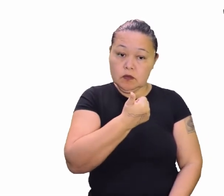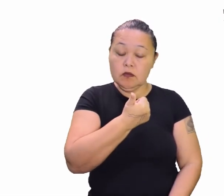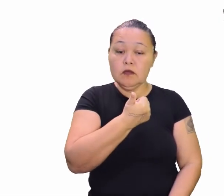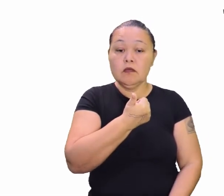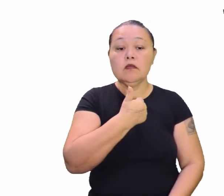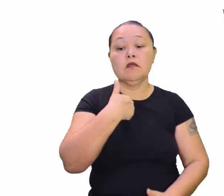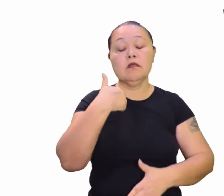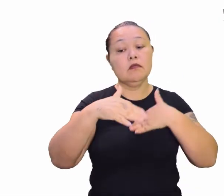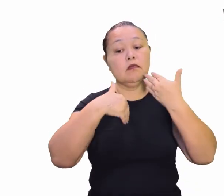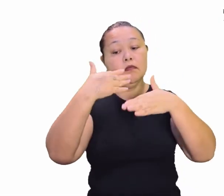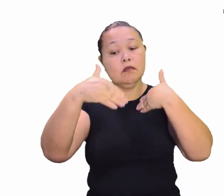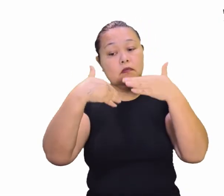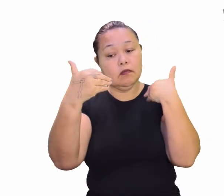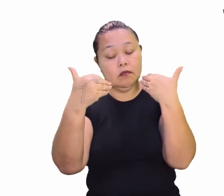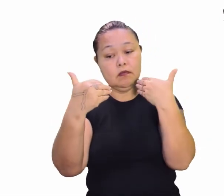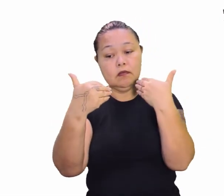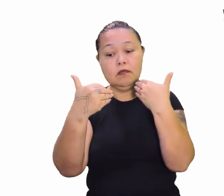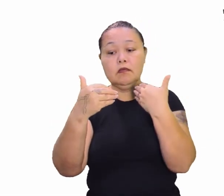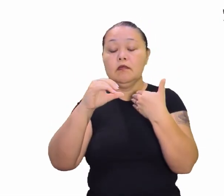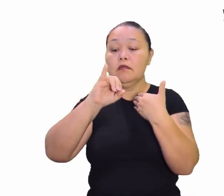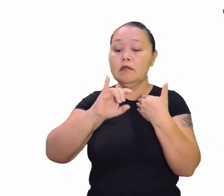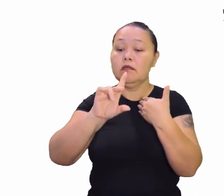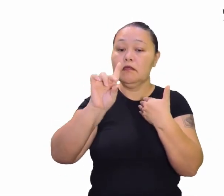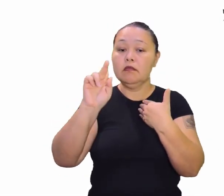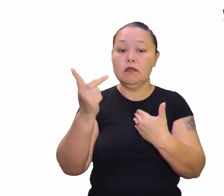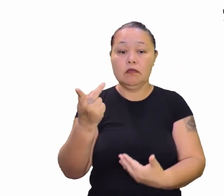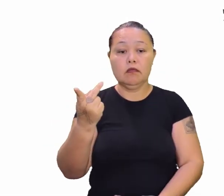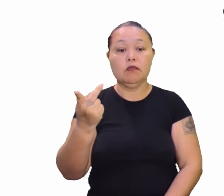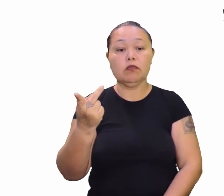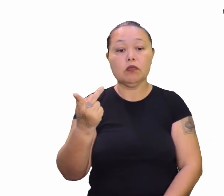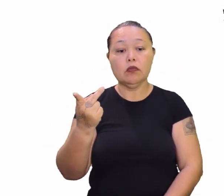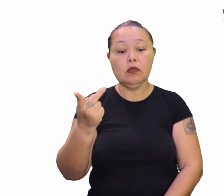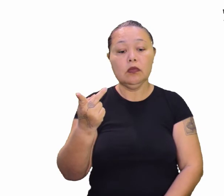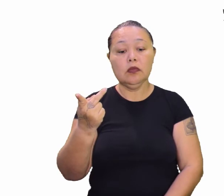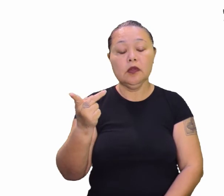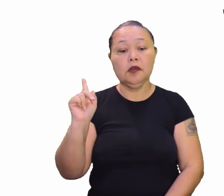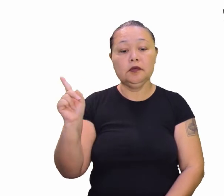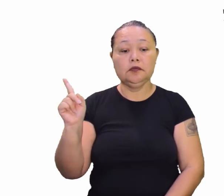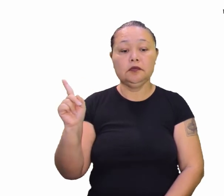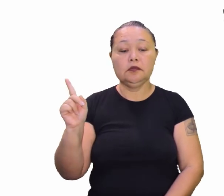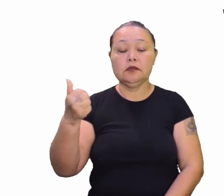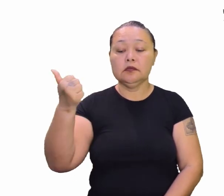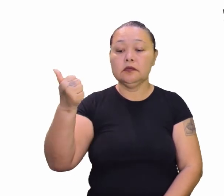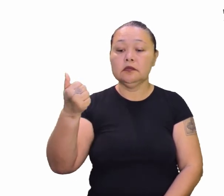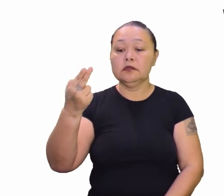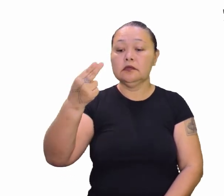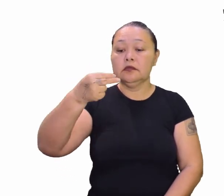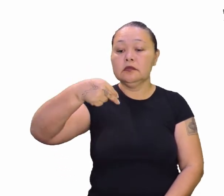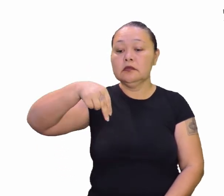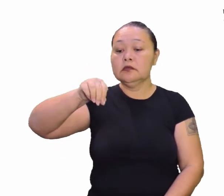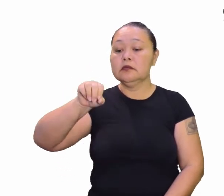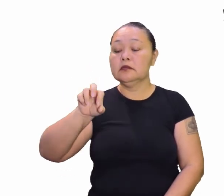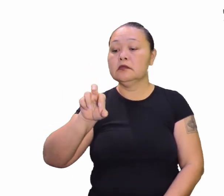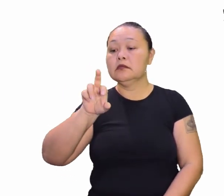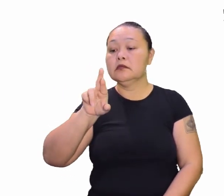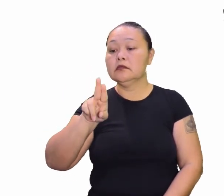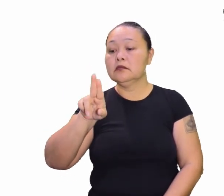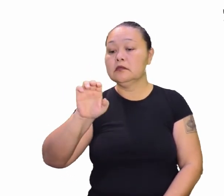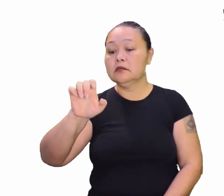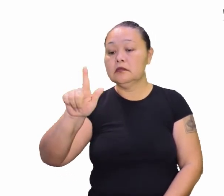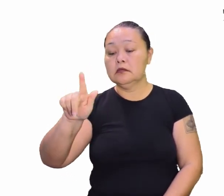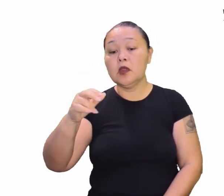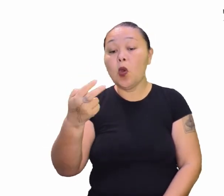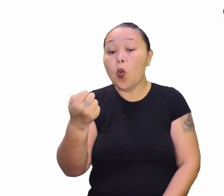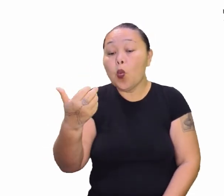maior é o desenvolvimento do IDH daquele país. Isso mesmo. Olha só, em primeiro lugar, Noruega, quase chegando a